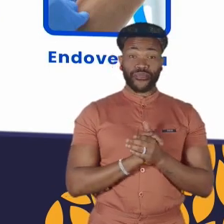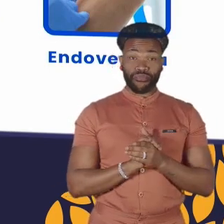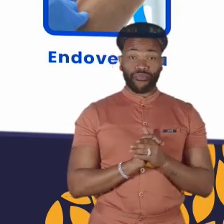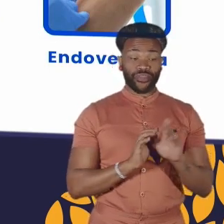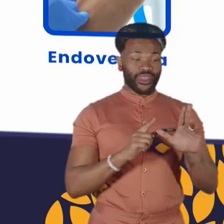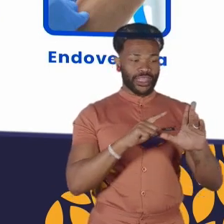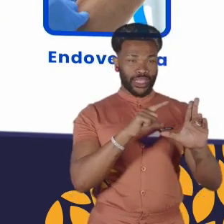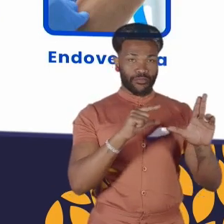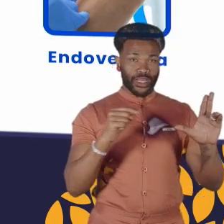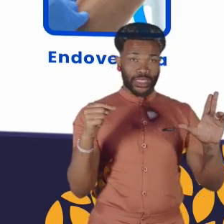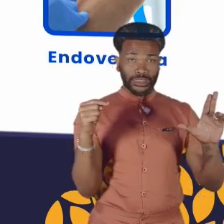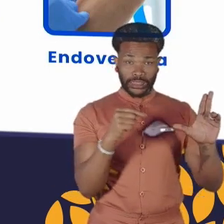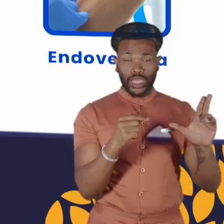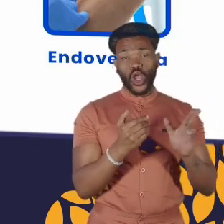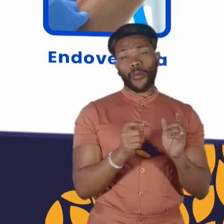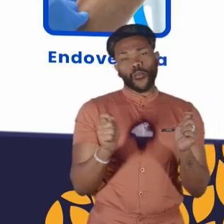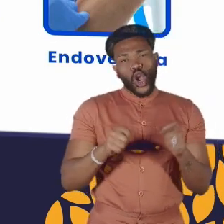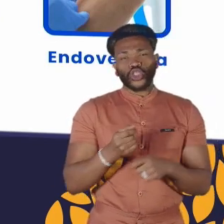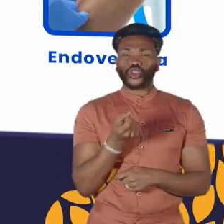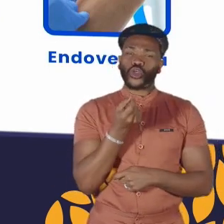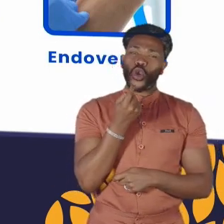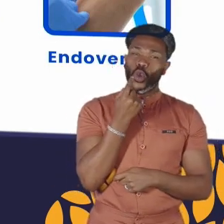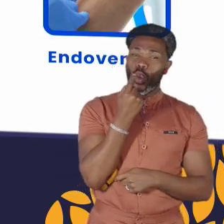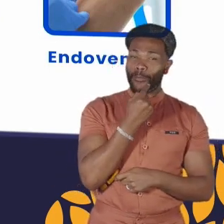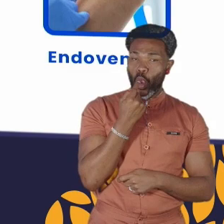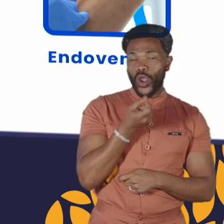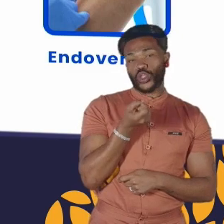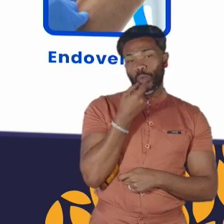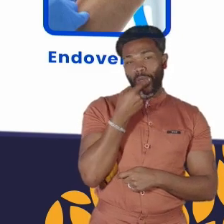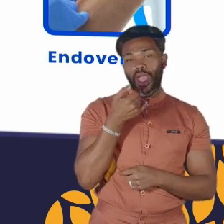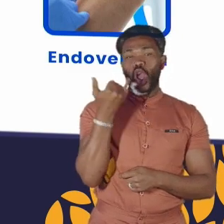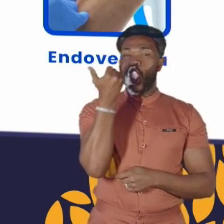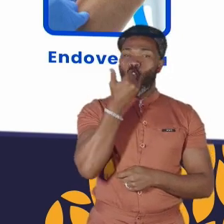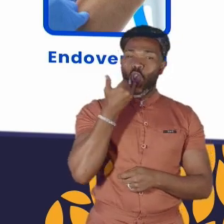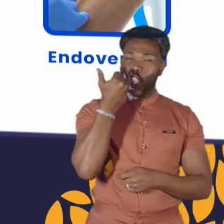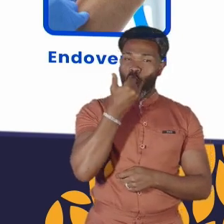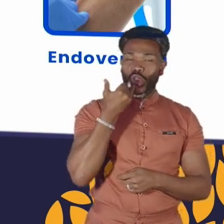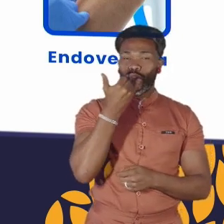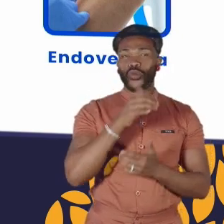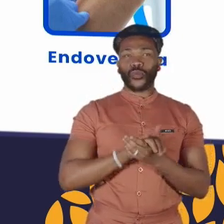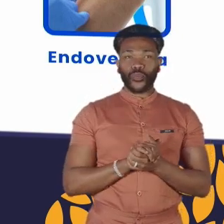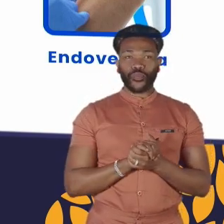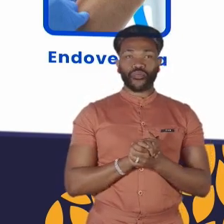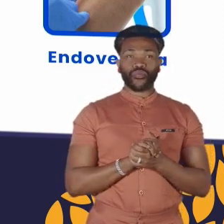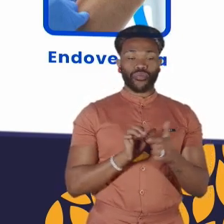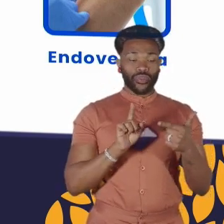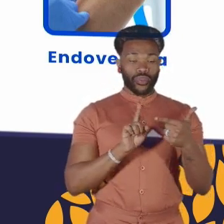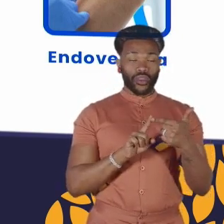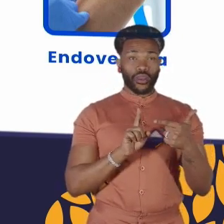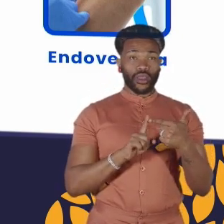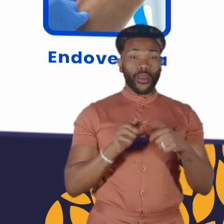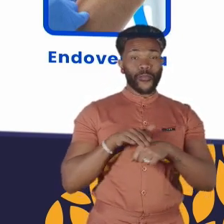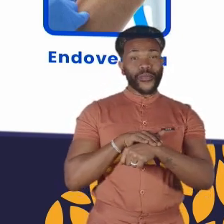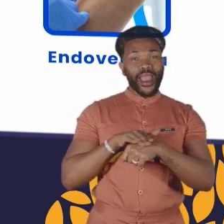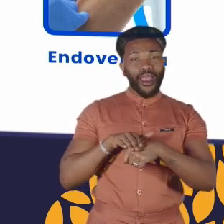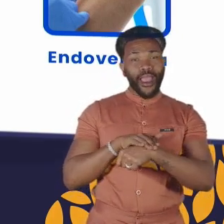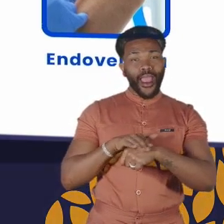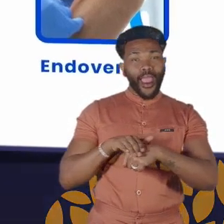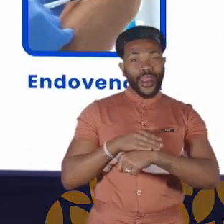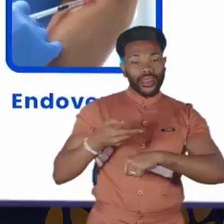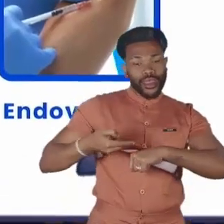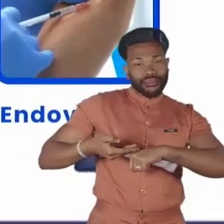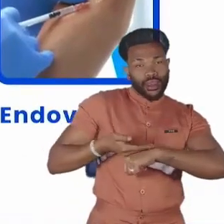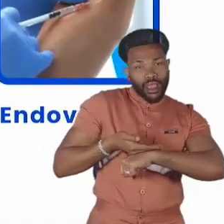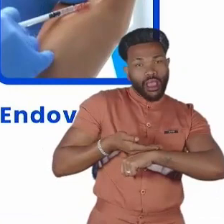começa pela via oral, óleo sublingual, a via dérmica, a via